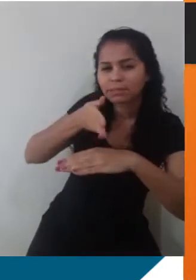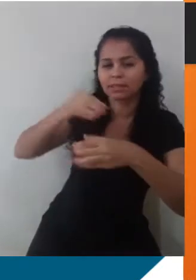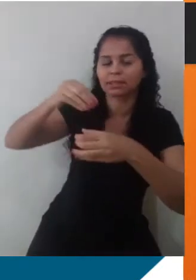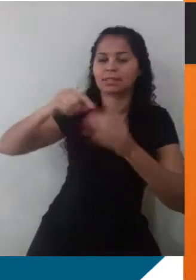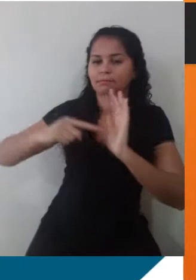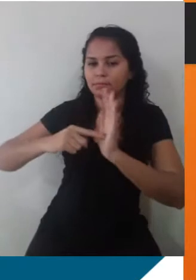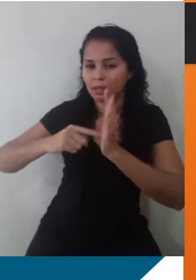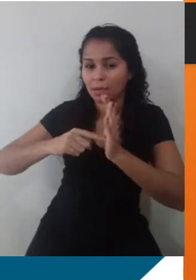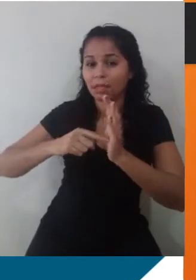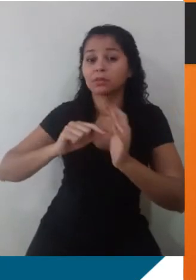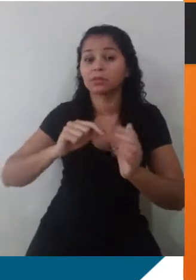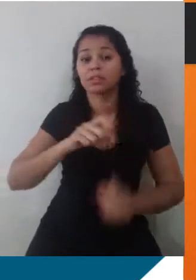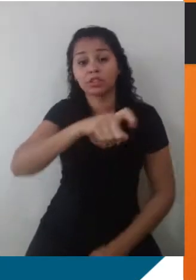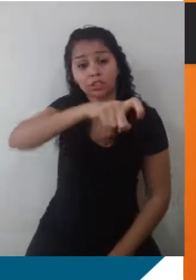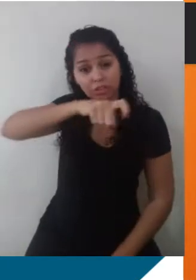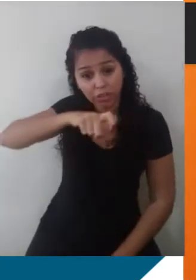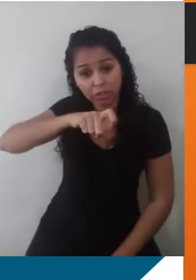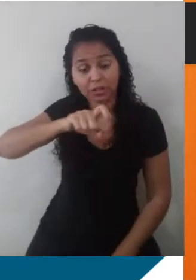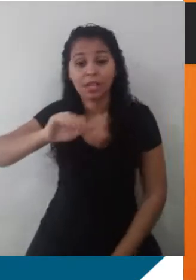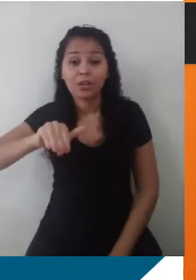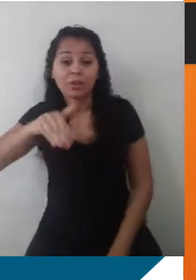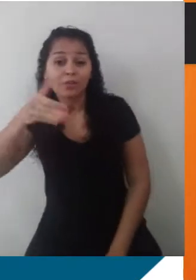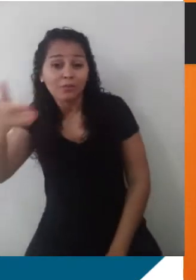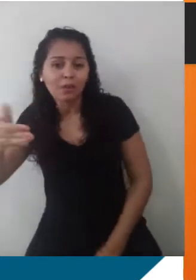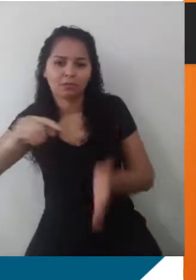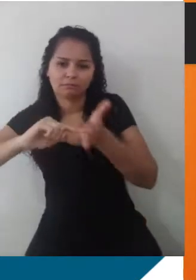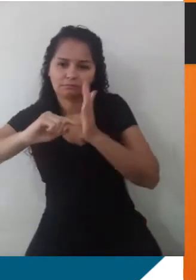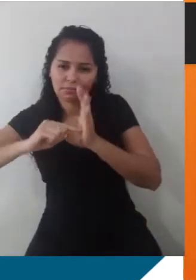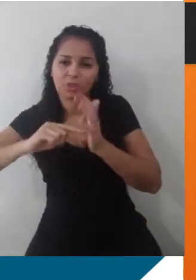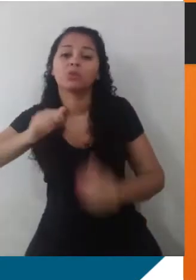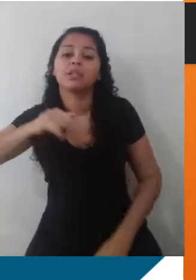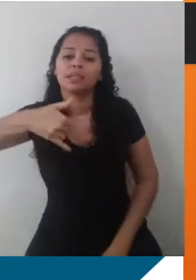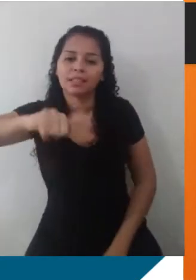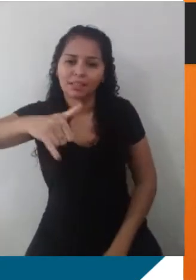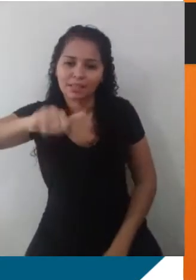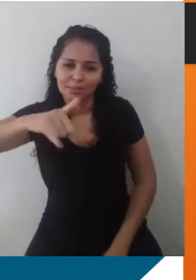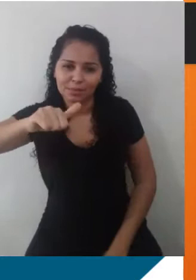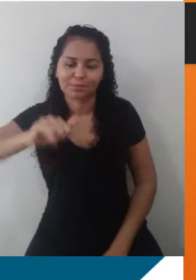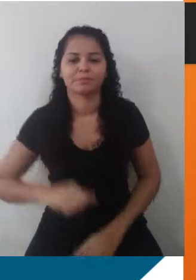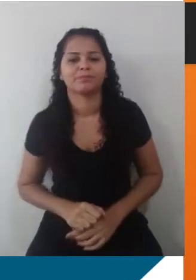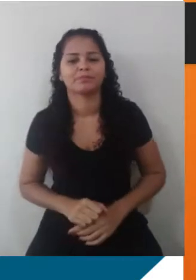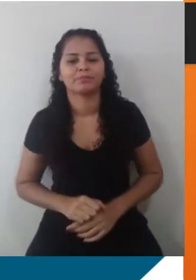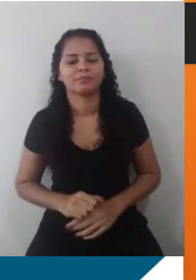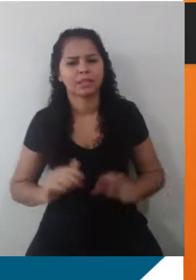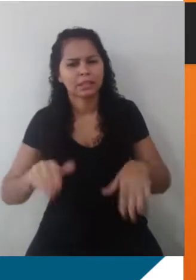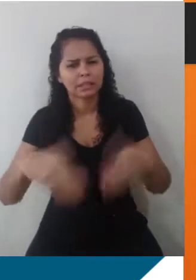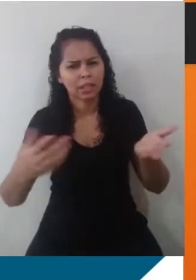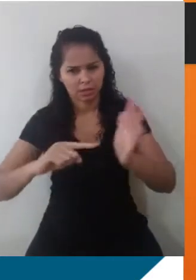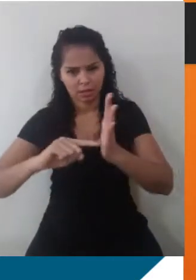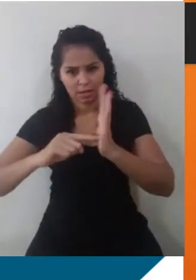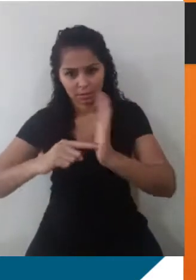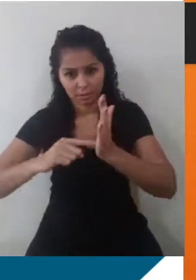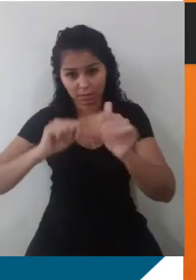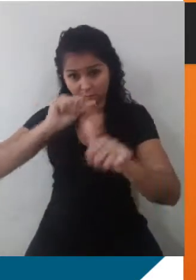letra X. E os valores que saem dessa máquina serão representados pela letra Y. Portanto, o que essa